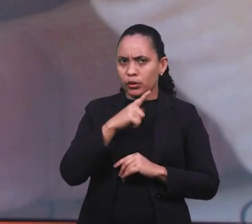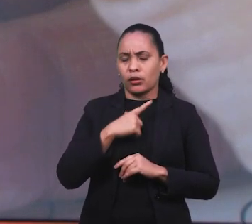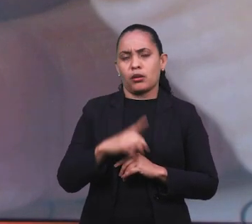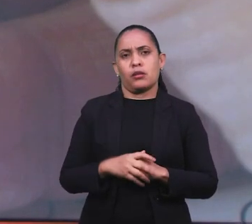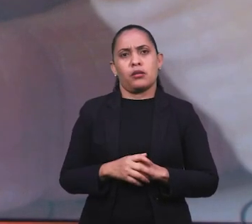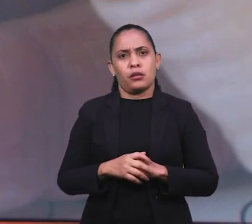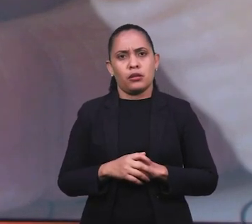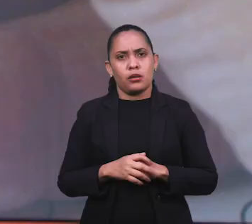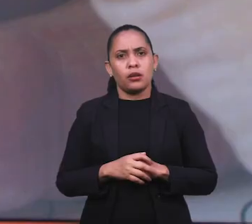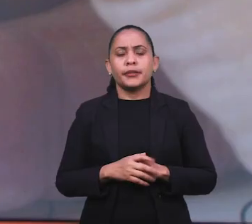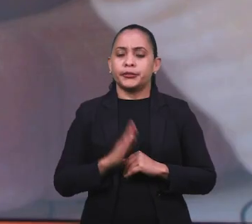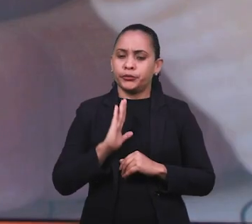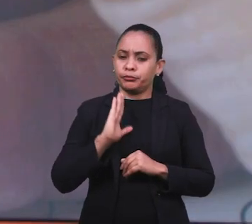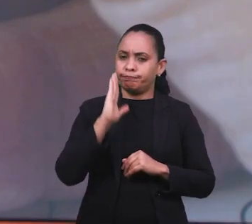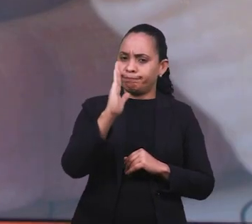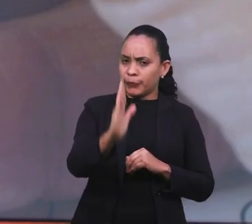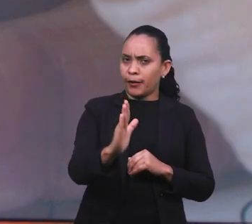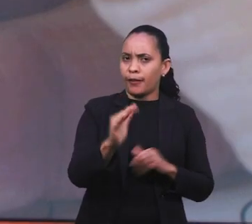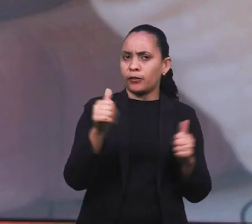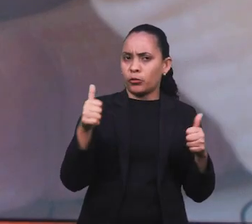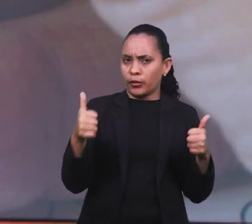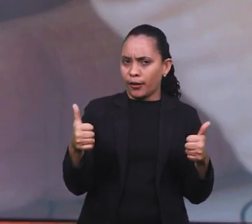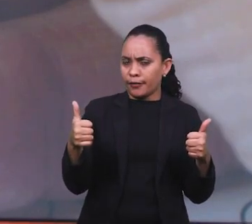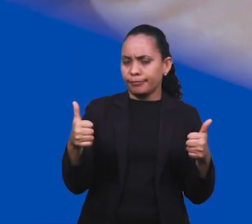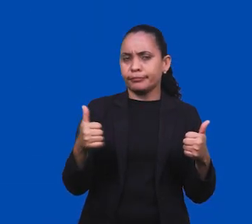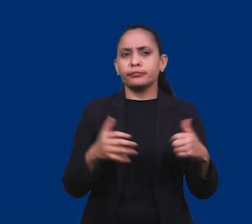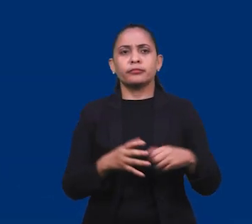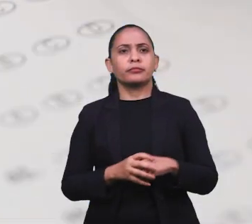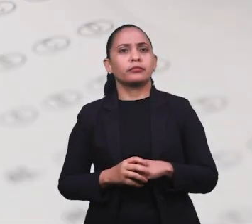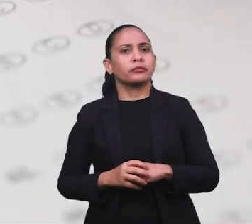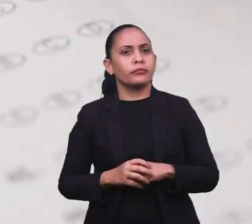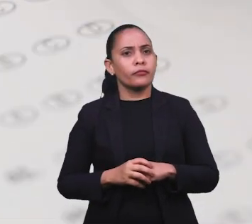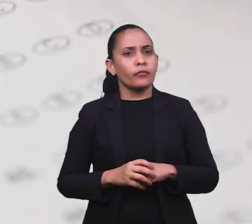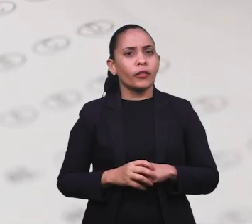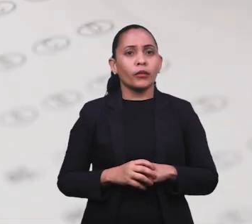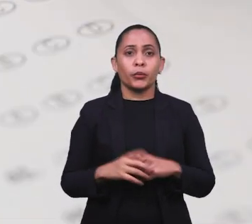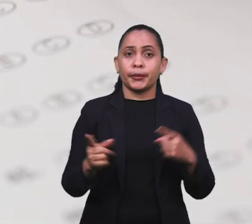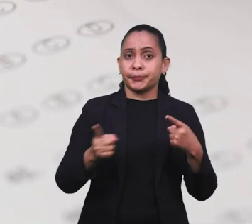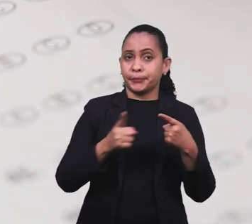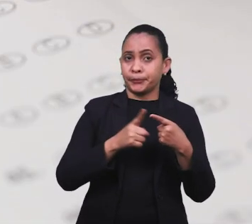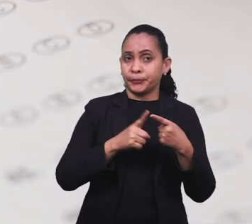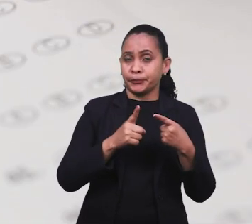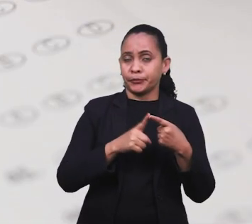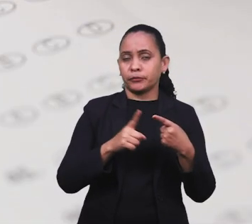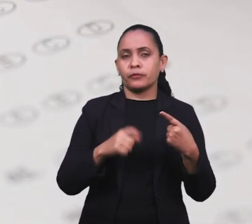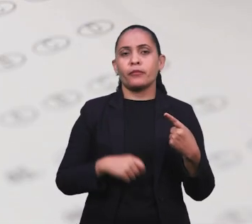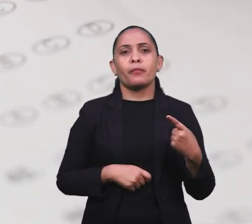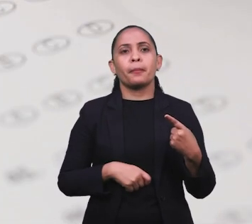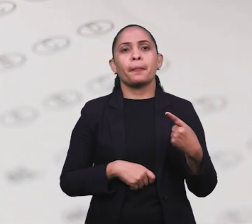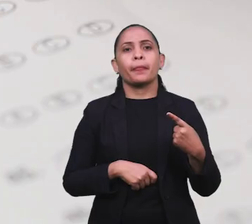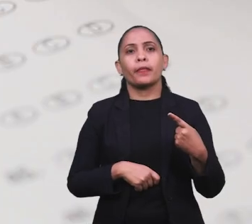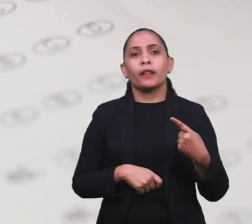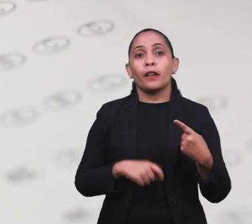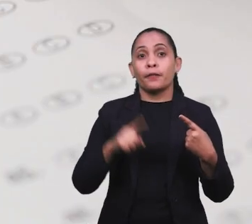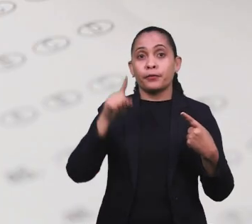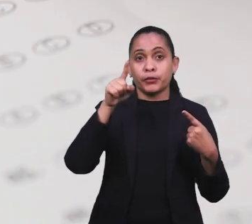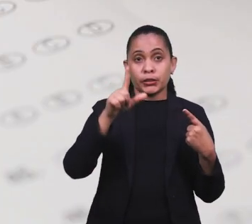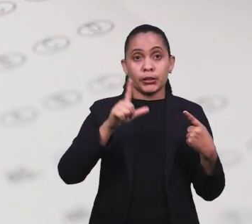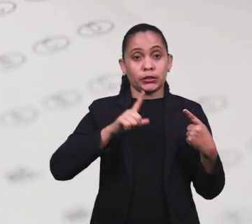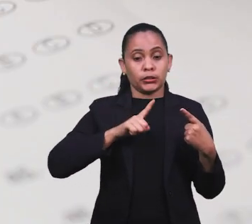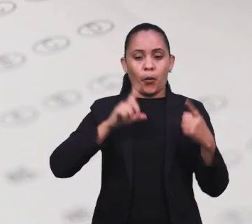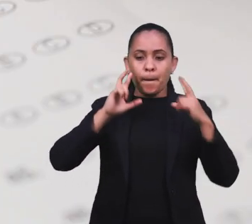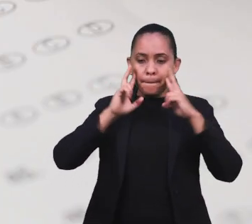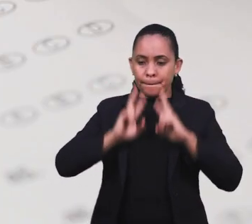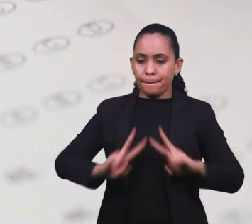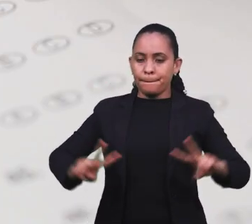possa aplicá-lo diretamente, tá certo? Então vamos lá. O que seria o primeiro passo, né? Seria você ter